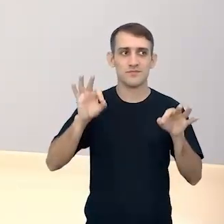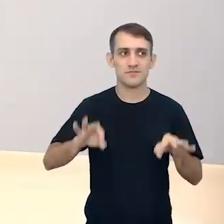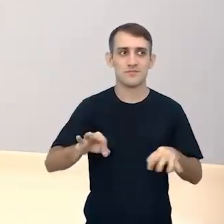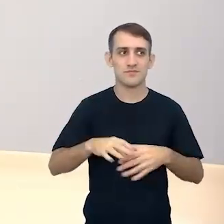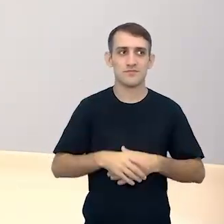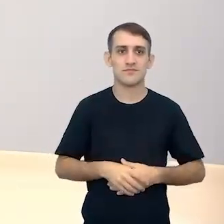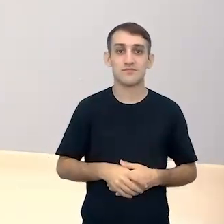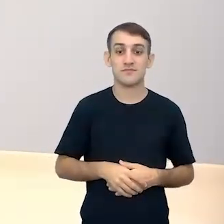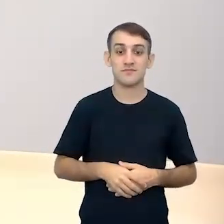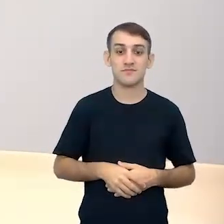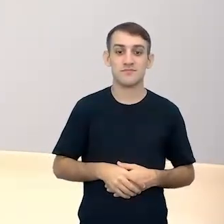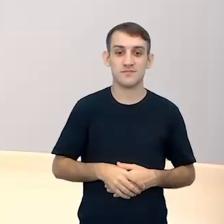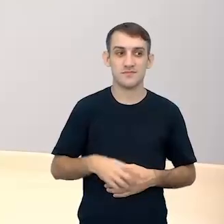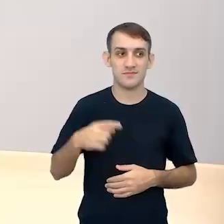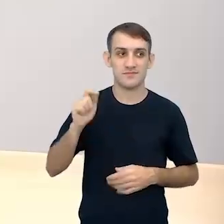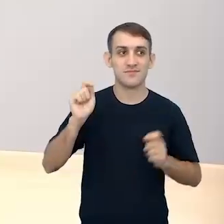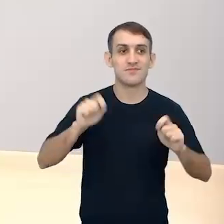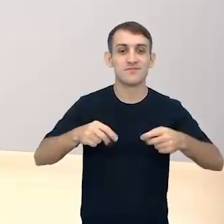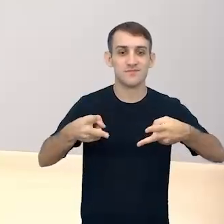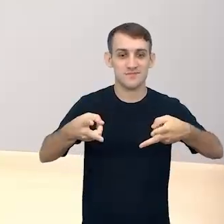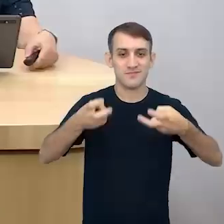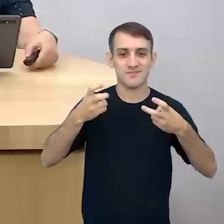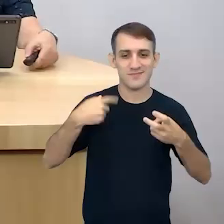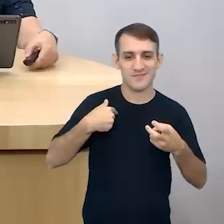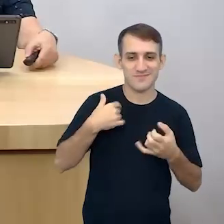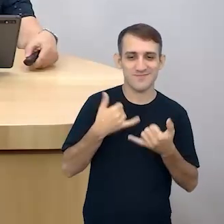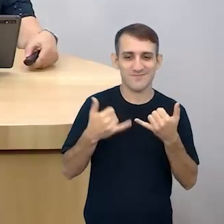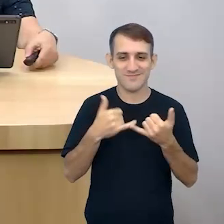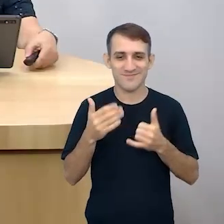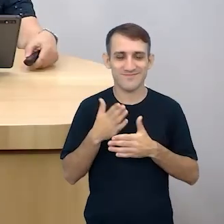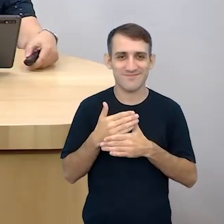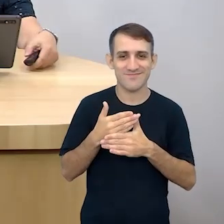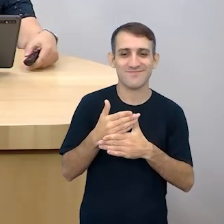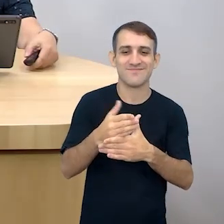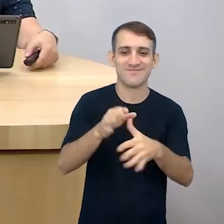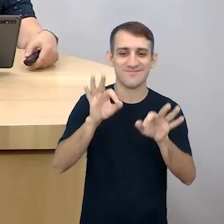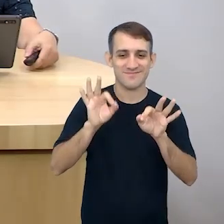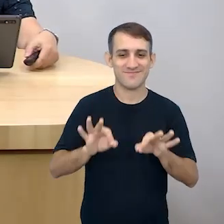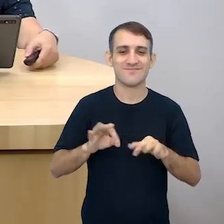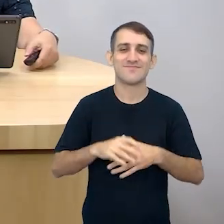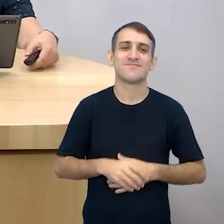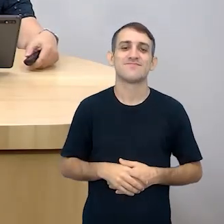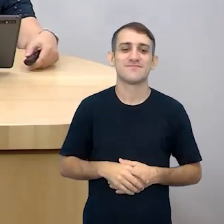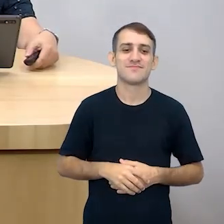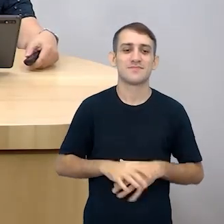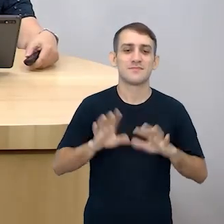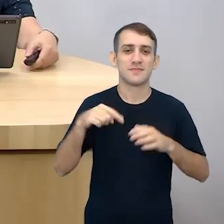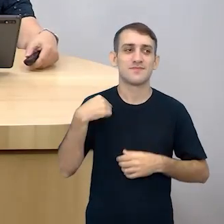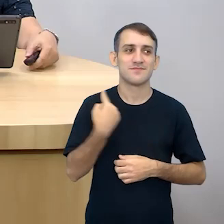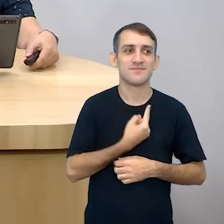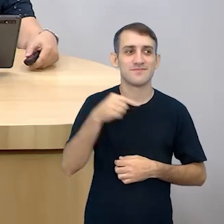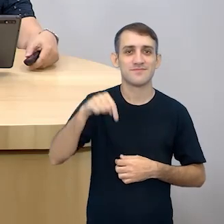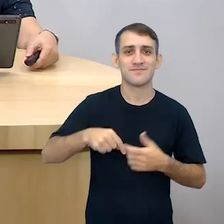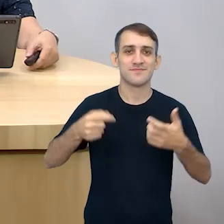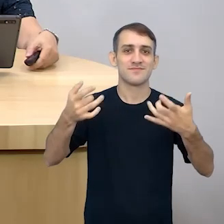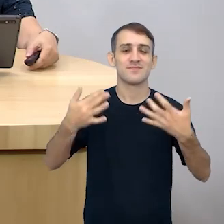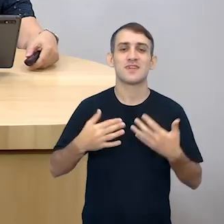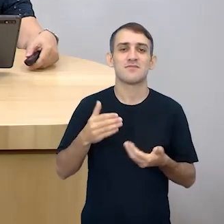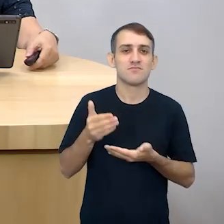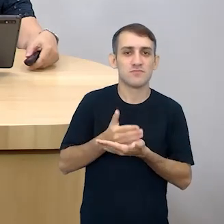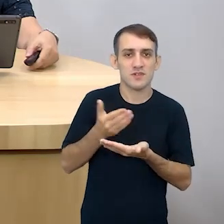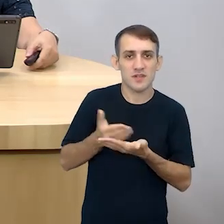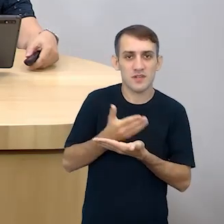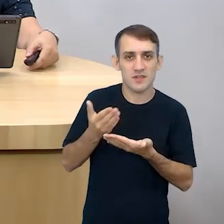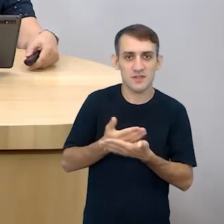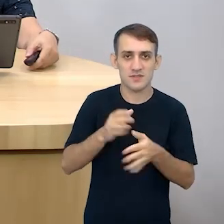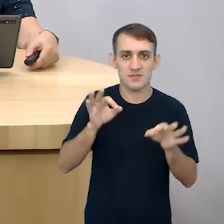troquei, deu para perceber que eu estou enferrujada. Troquei as ordens aí, mas vamos falar um pouquinho agora do diário de bordo. Então,